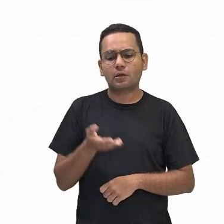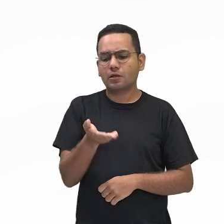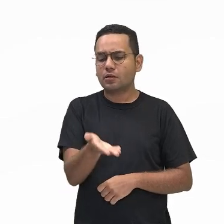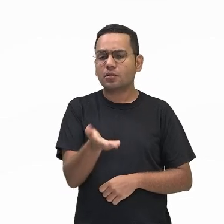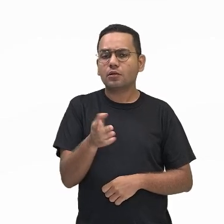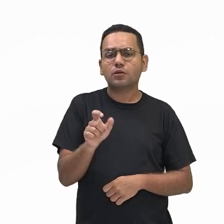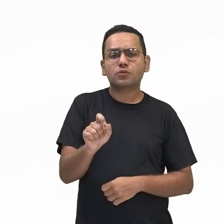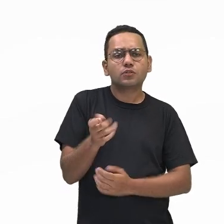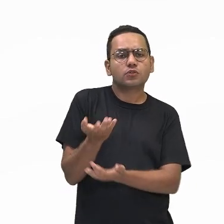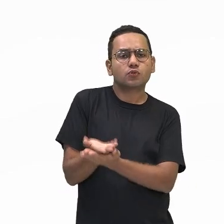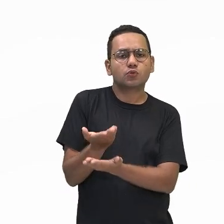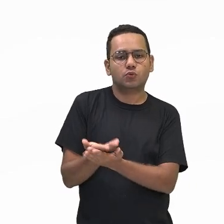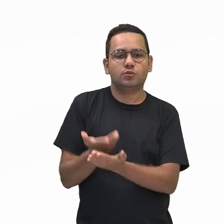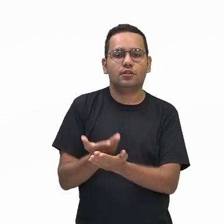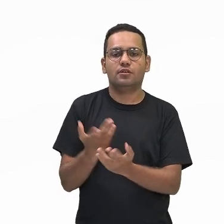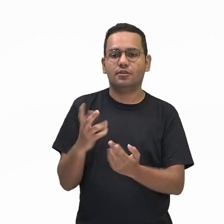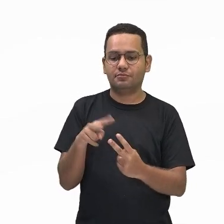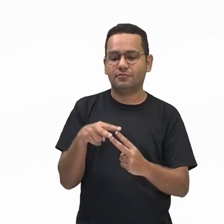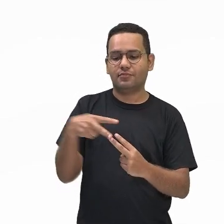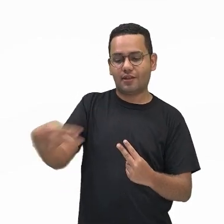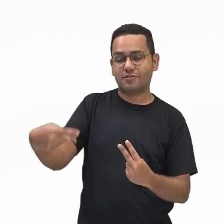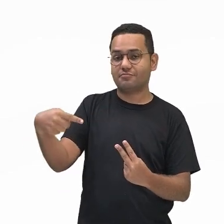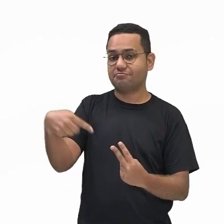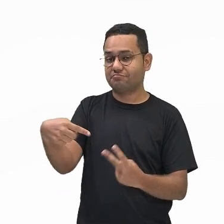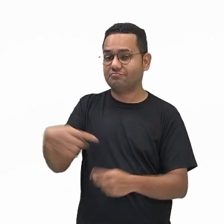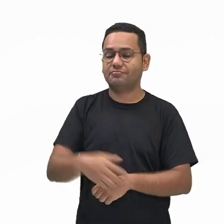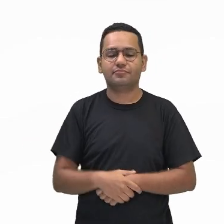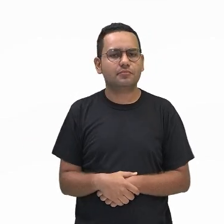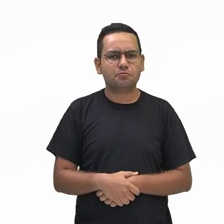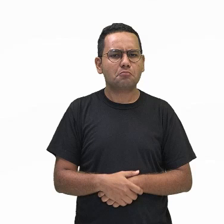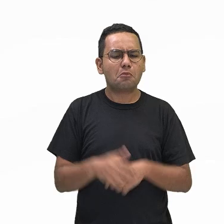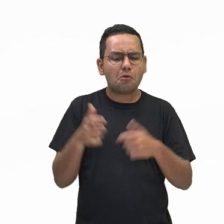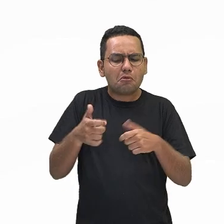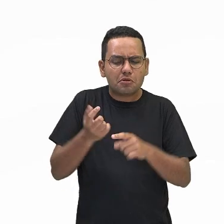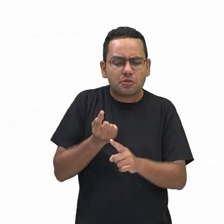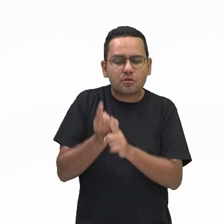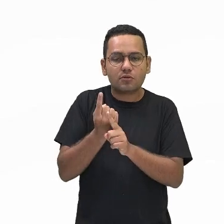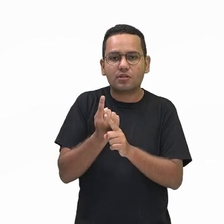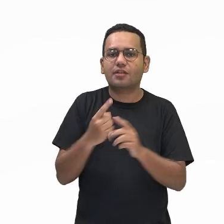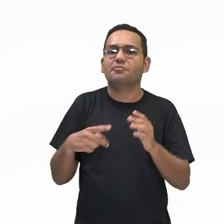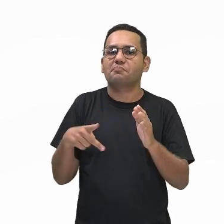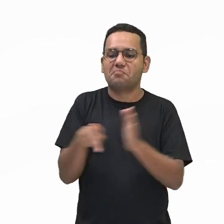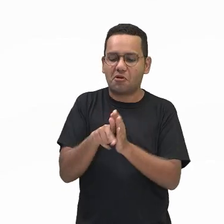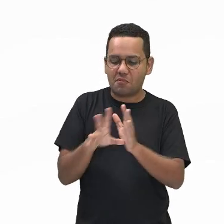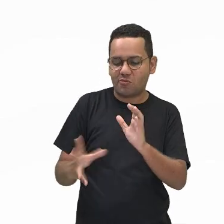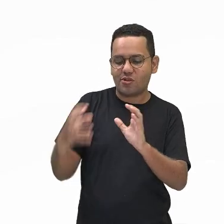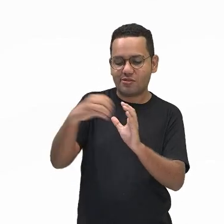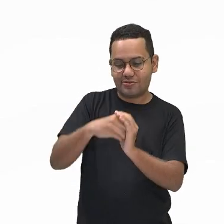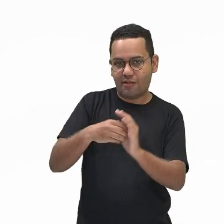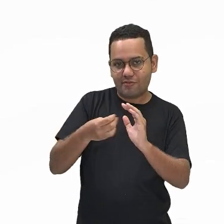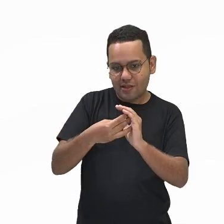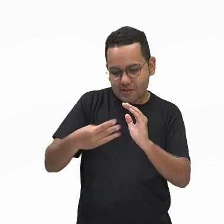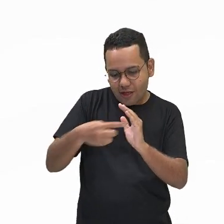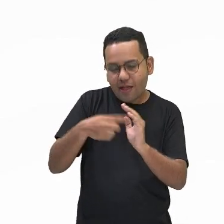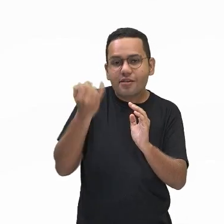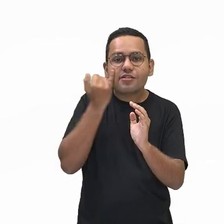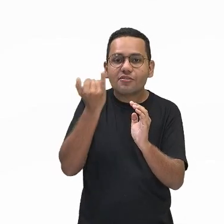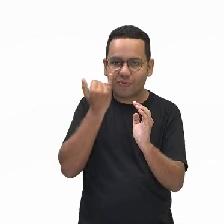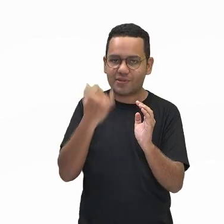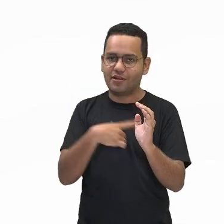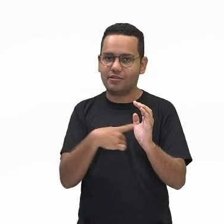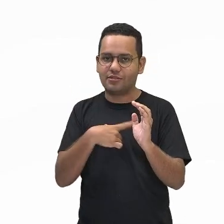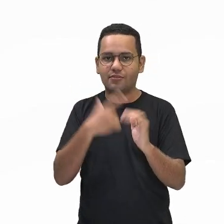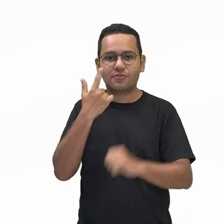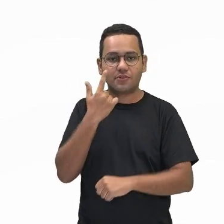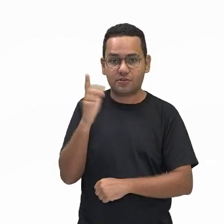o DNA. E aonde a gente pode encontrar aí o DNA? Dentro das nossas células, né? Então você observa aí na imagem que nós temos